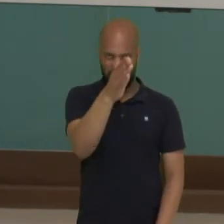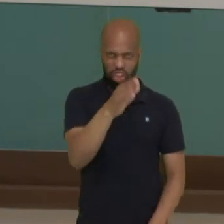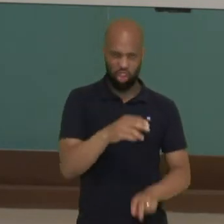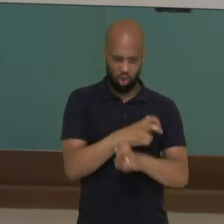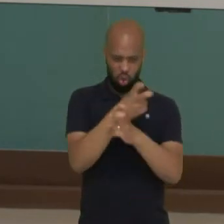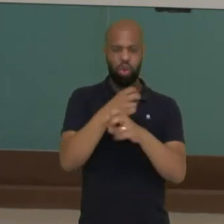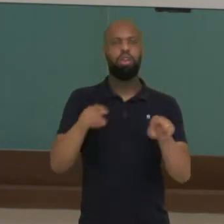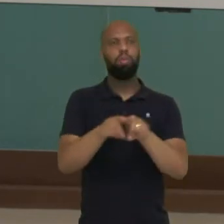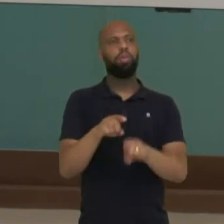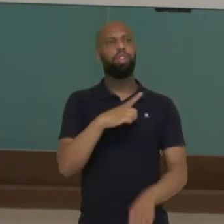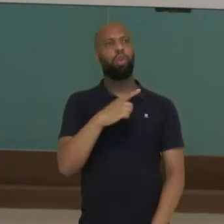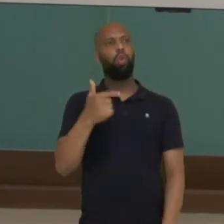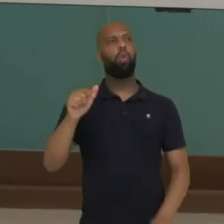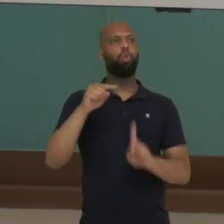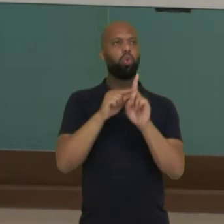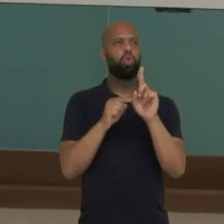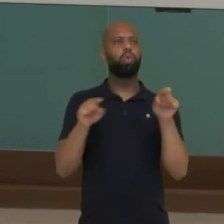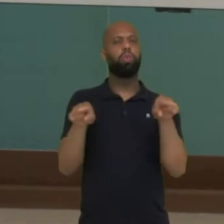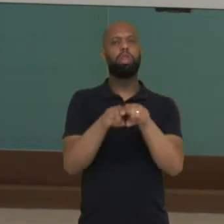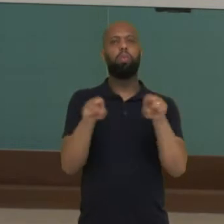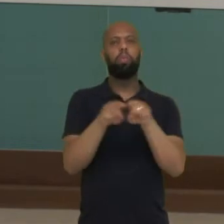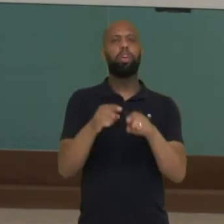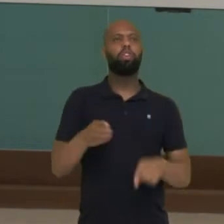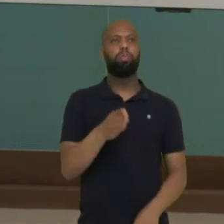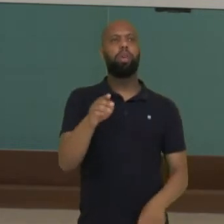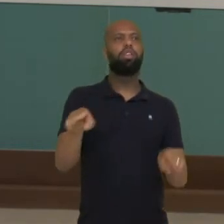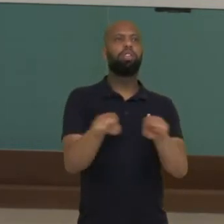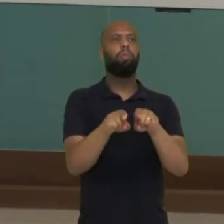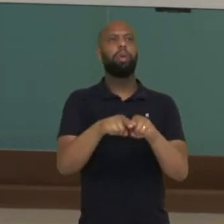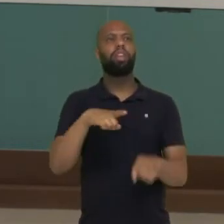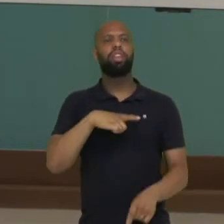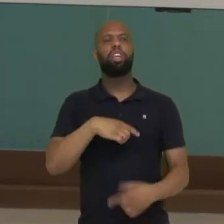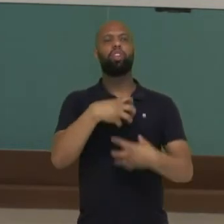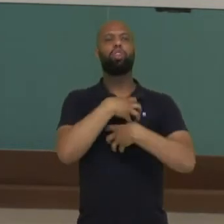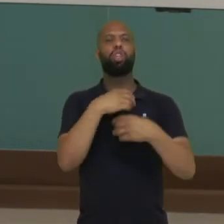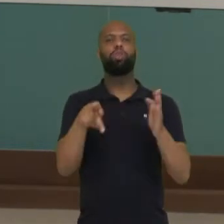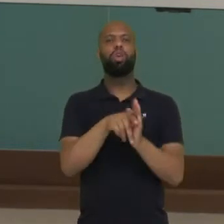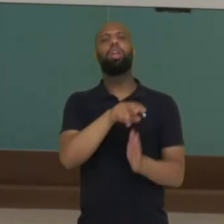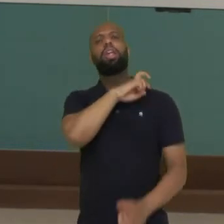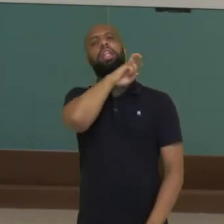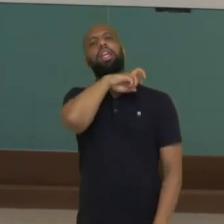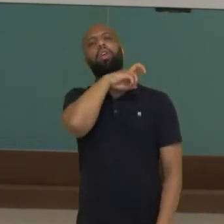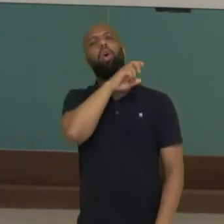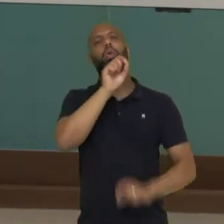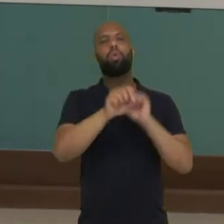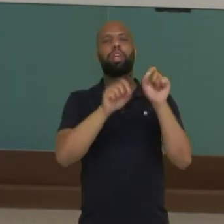um outro tipo de peixe, a cobra, o padrão da cobra, enfim, são